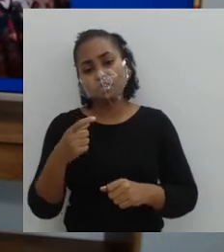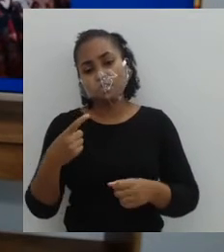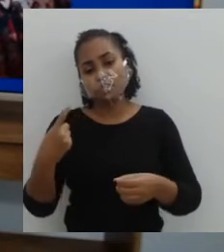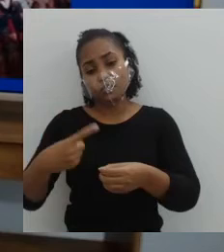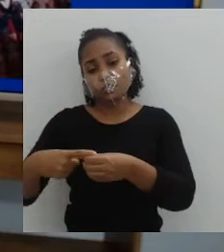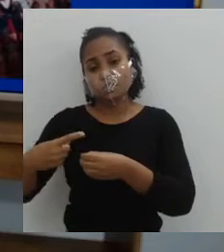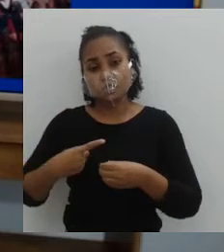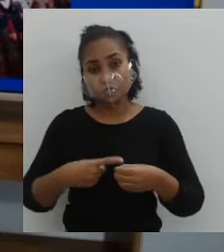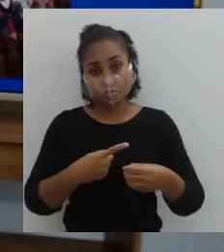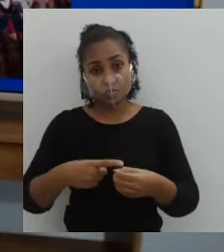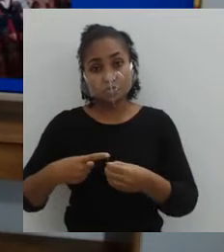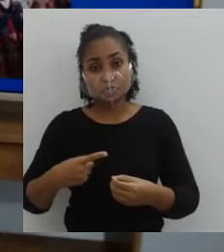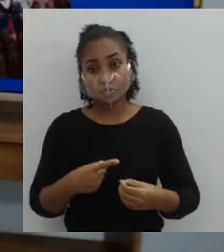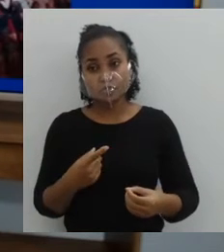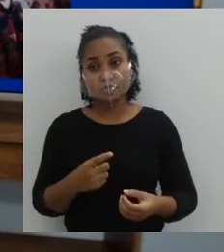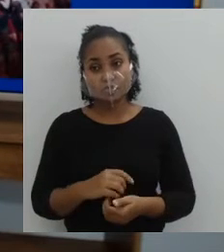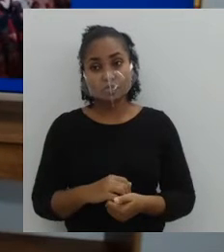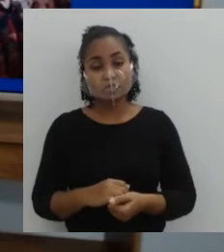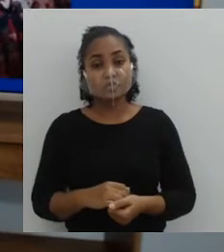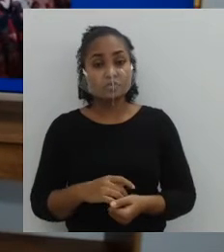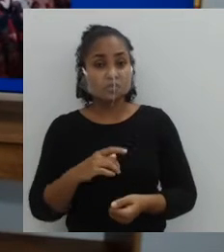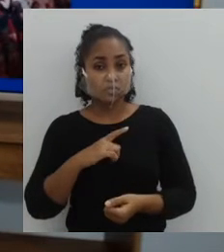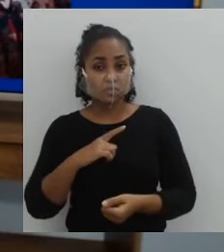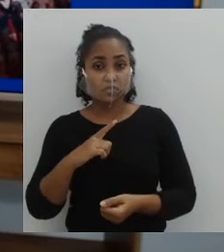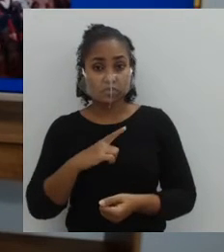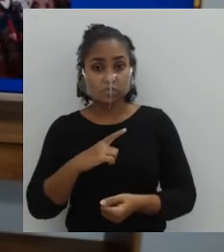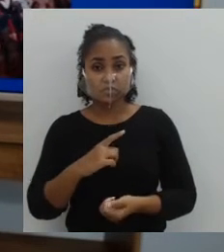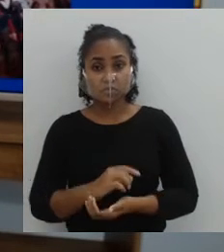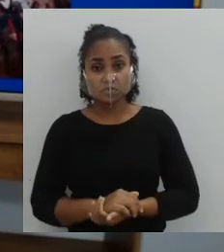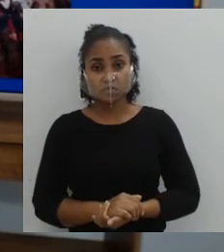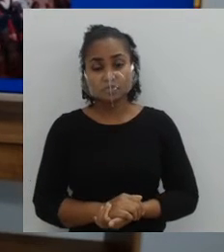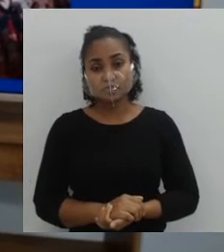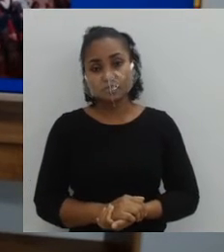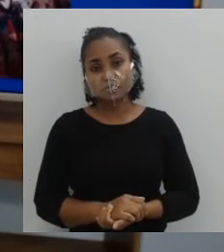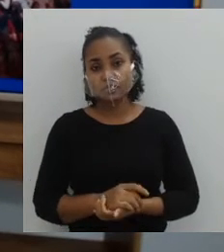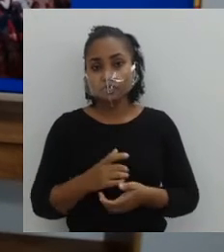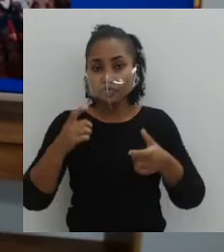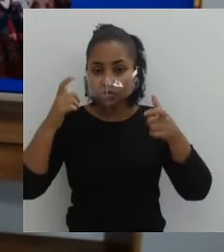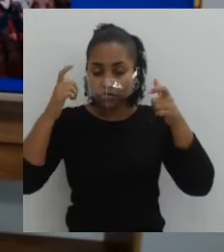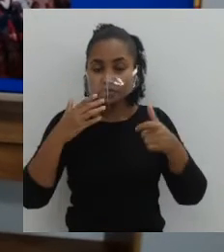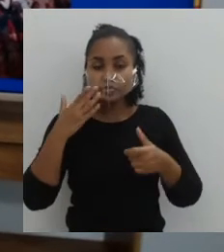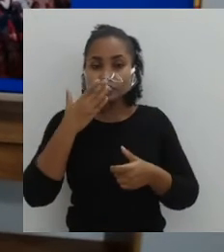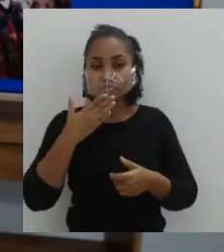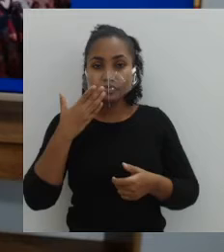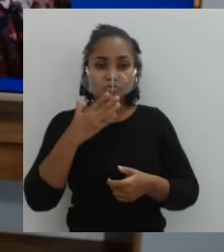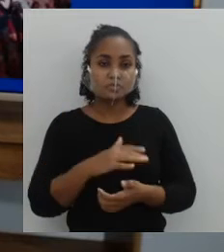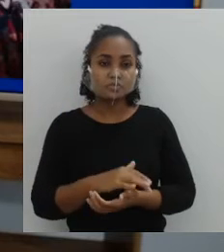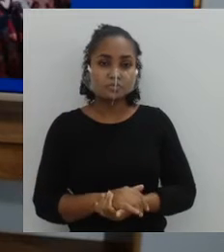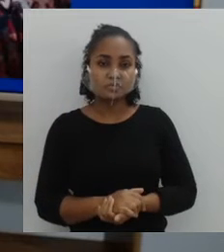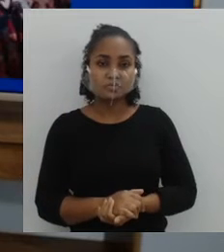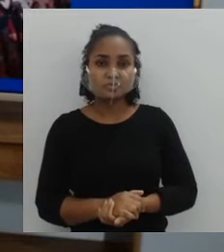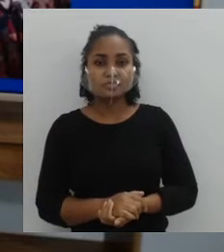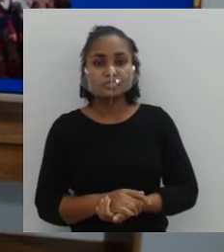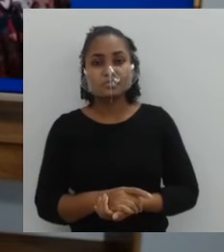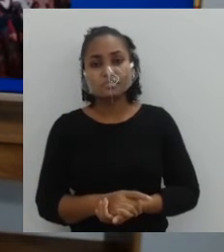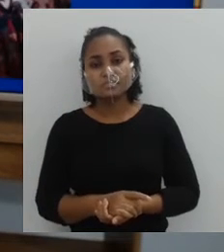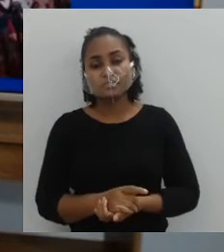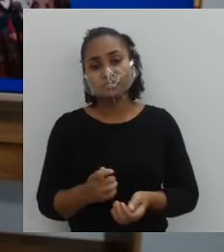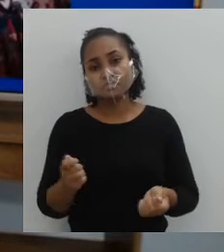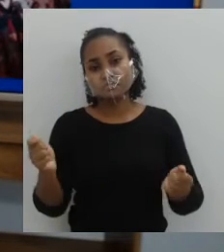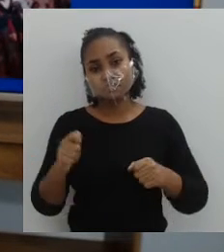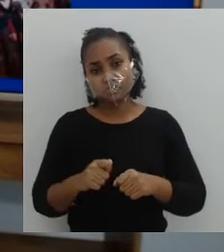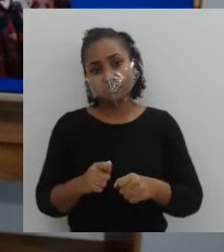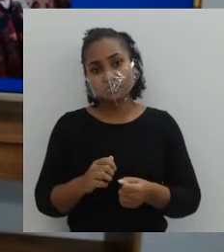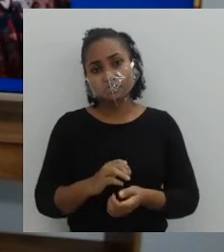que as áreas interioranas da Bahia era justamente onde ficavam os engenhos, certo? Então ele parte para ali para que os engenhos